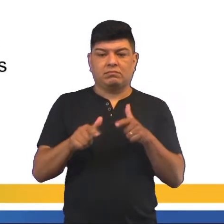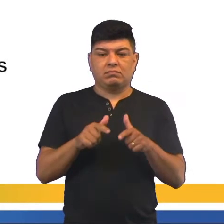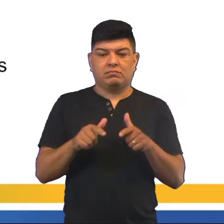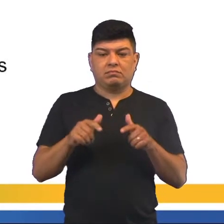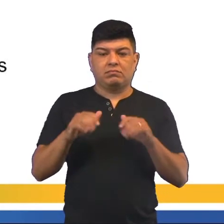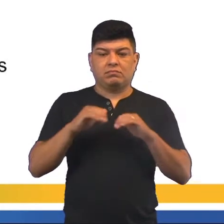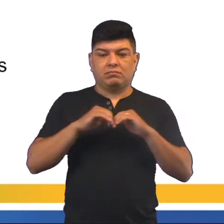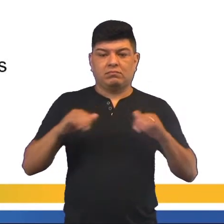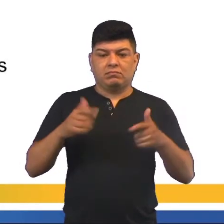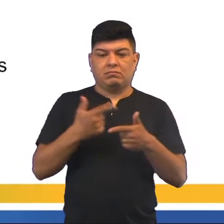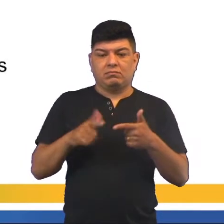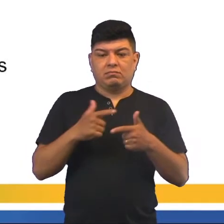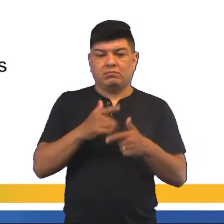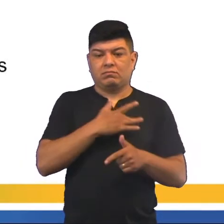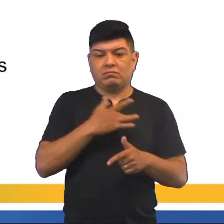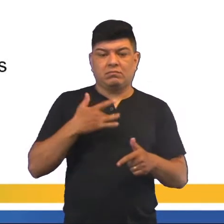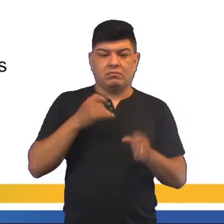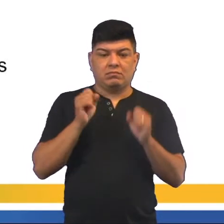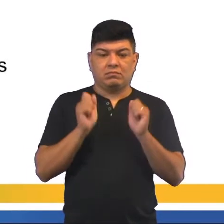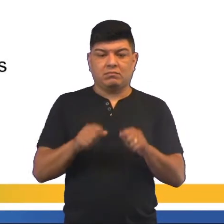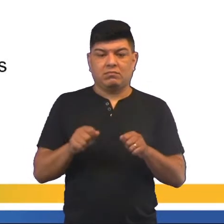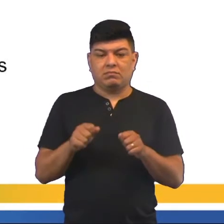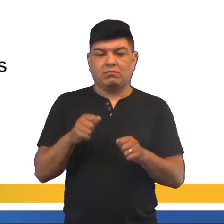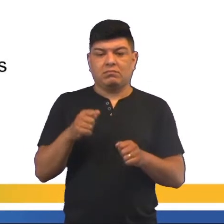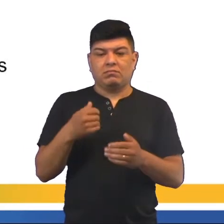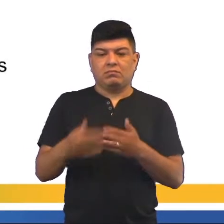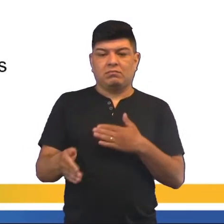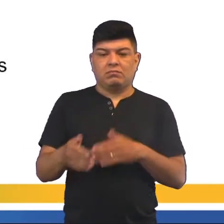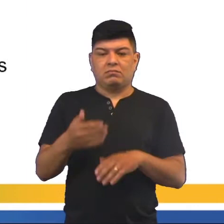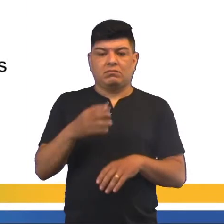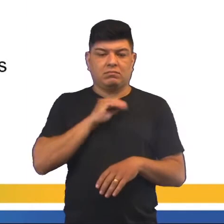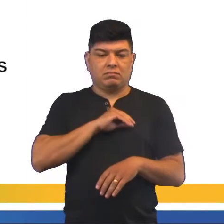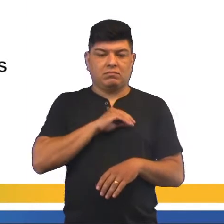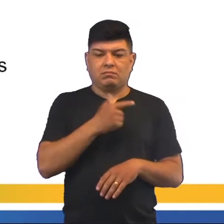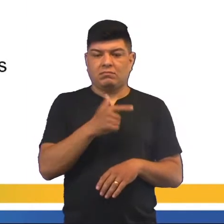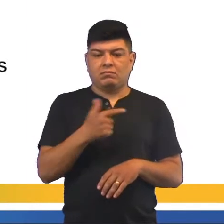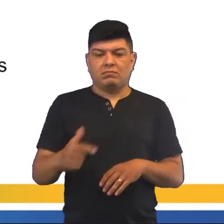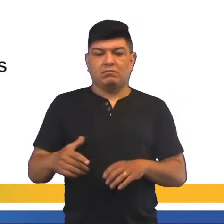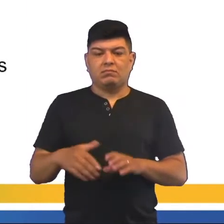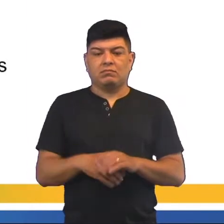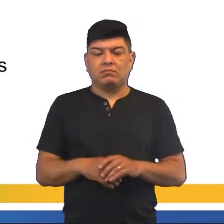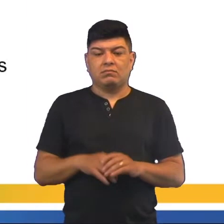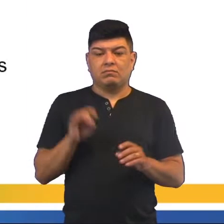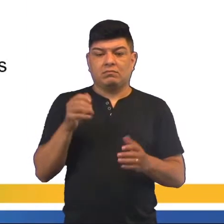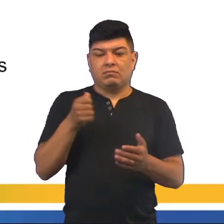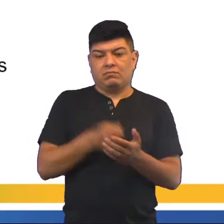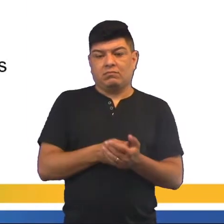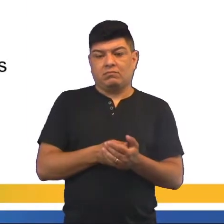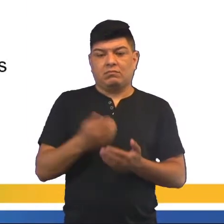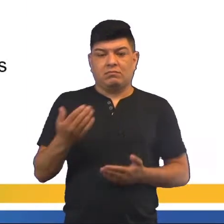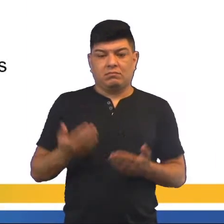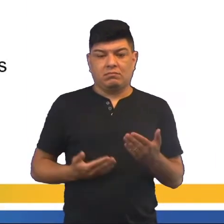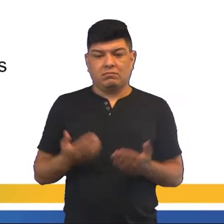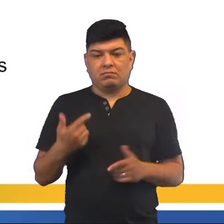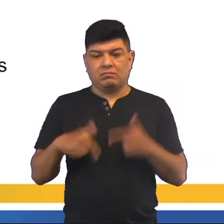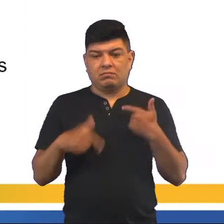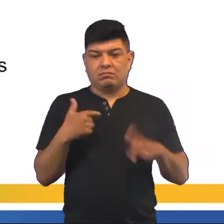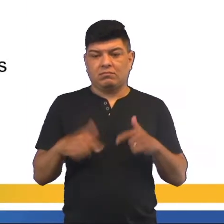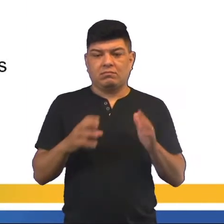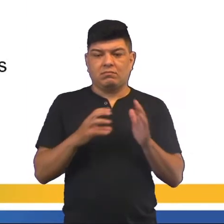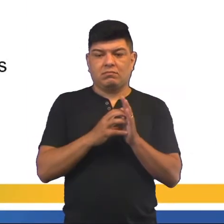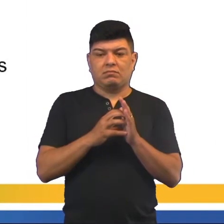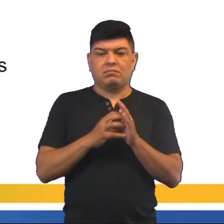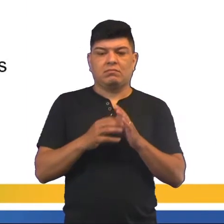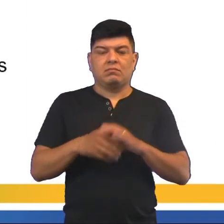se afastavam por problemas de saúde poderiam ser demitidos também e não receberiam seu salário. Só eram pagos os funcionários que